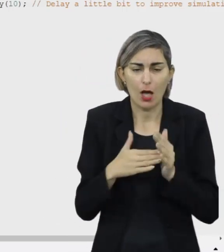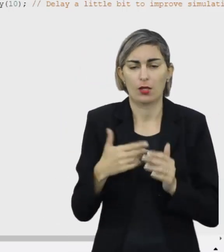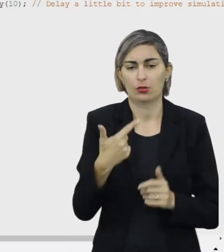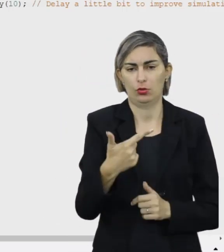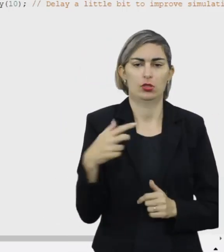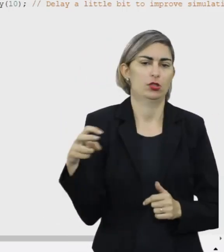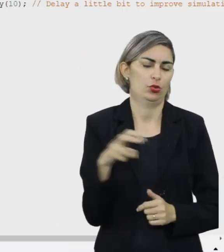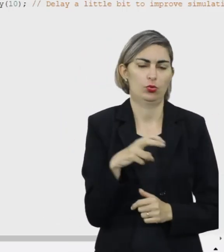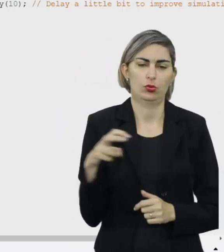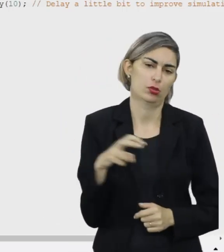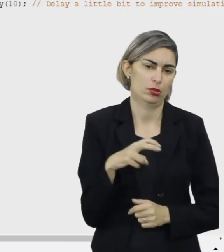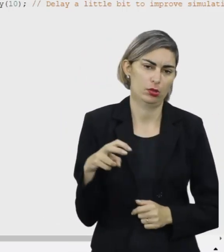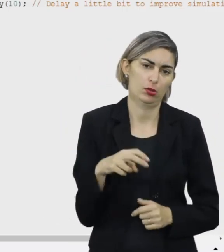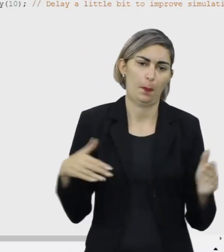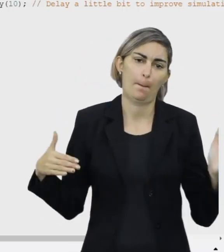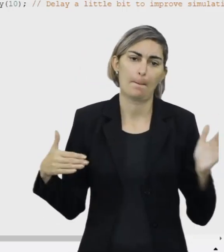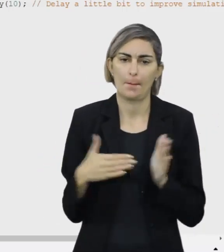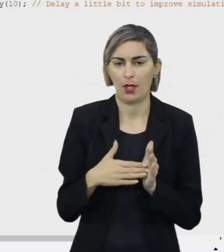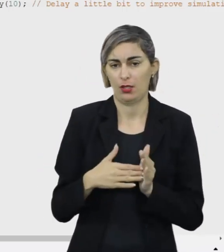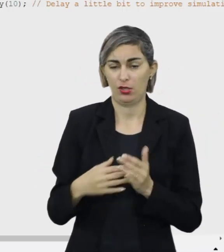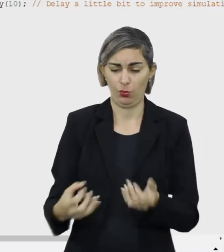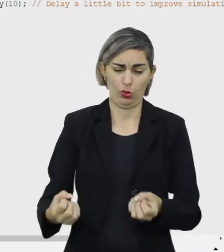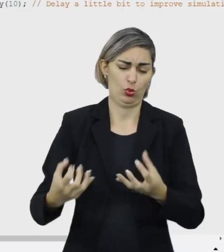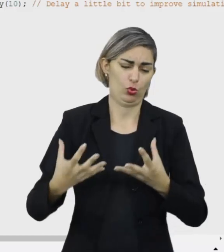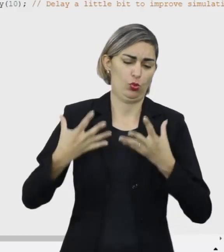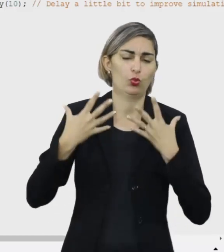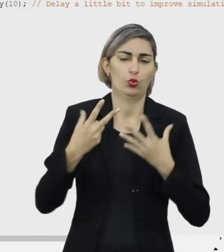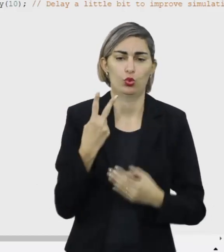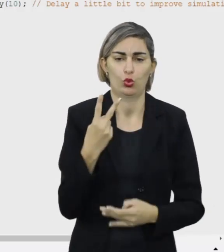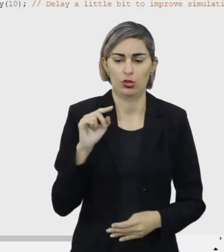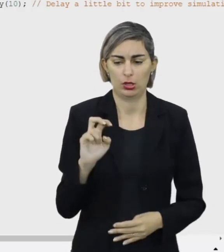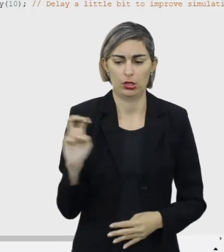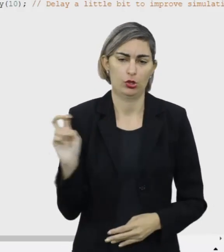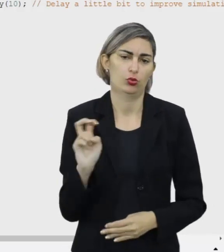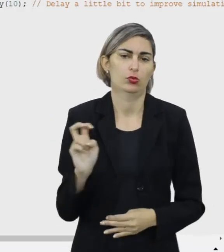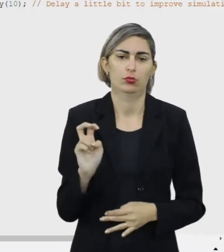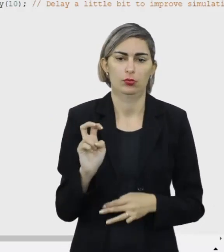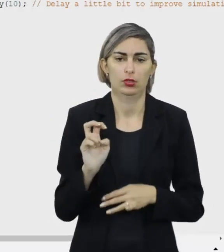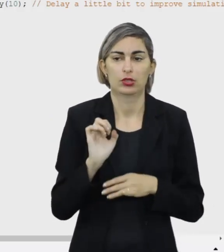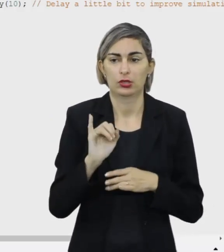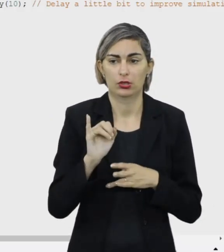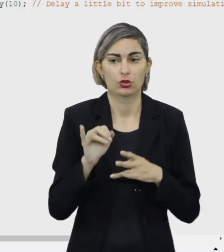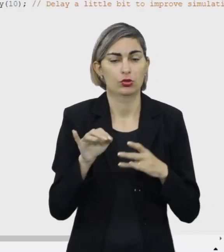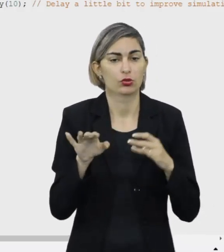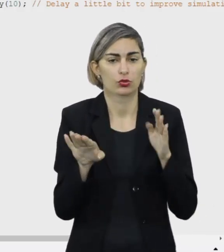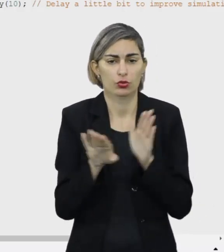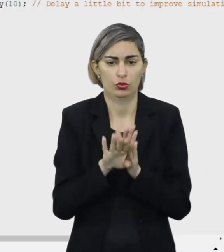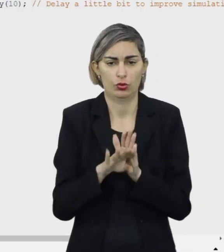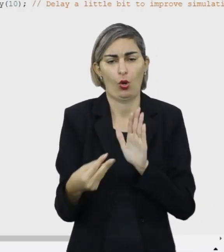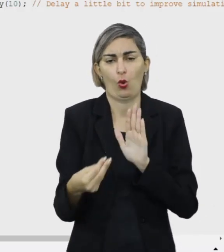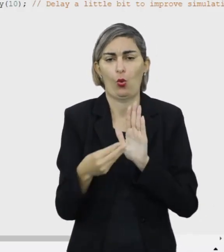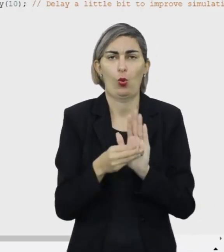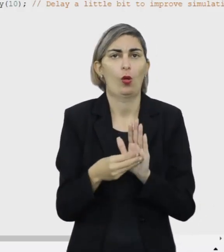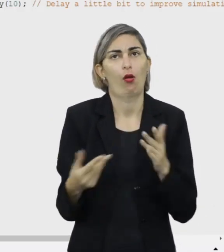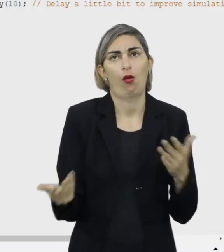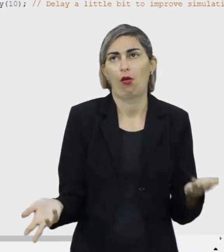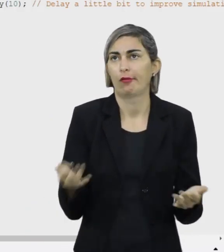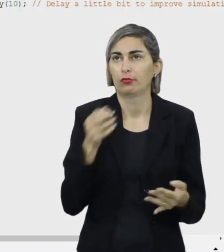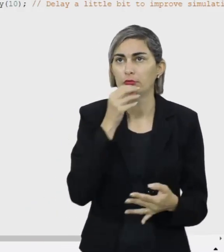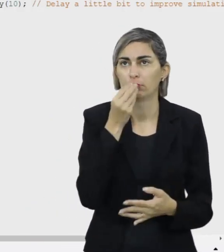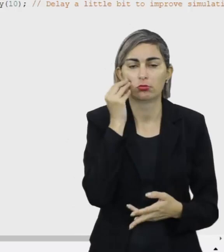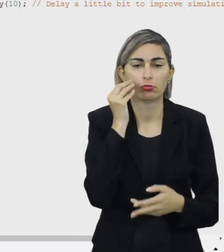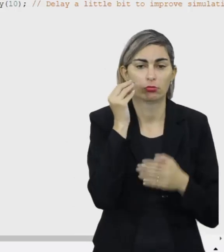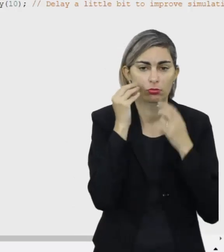255, tá? Então o máximo da intensidade que você vai ter é 255. Se você chegar aqui e colocar... Vou parar a simulação,